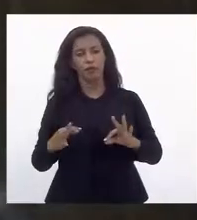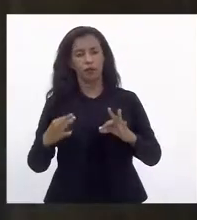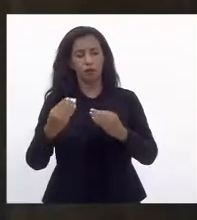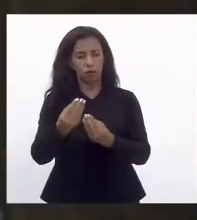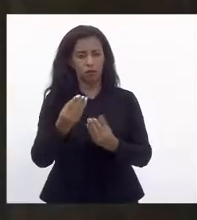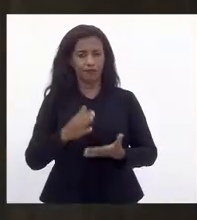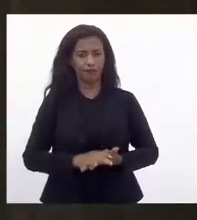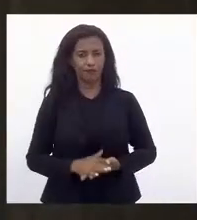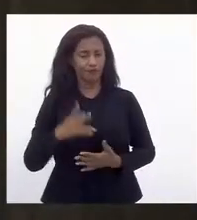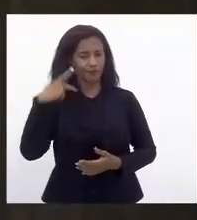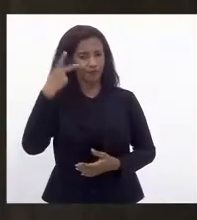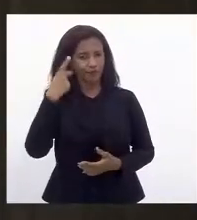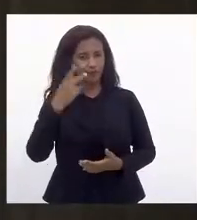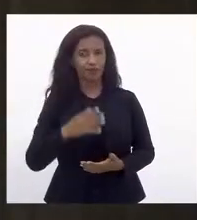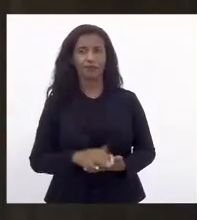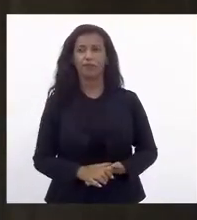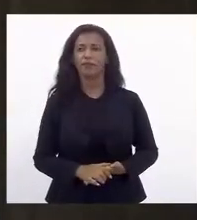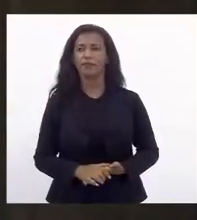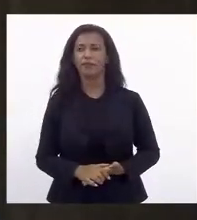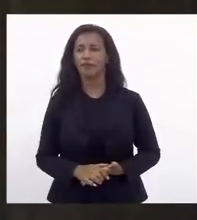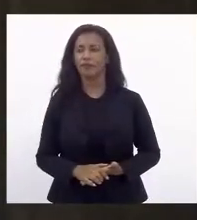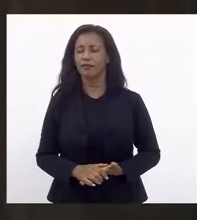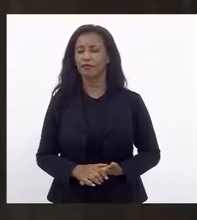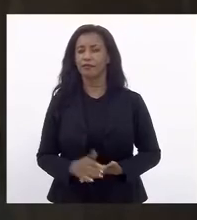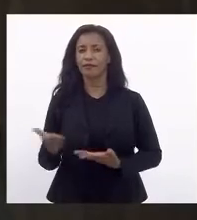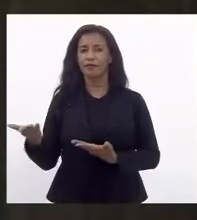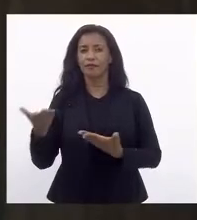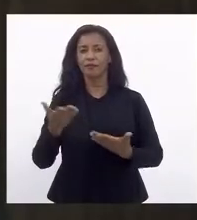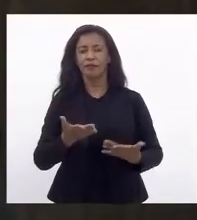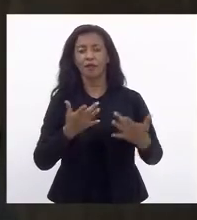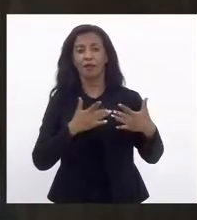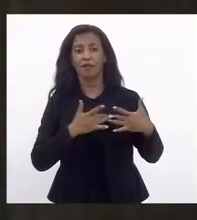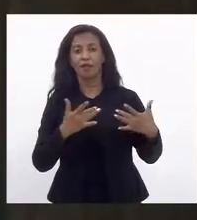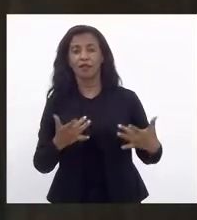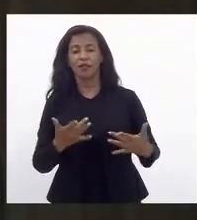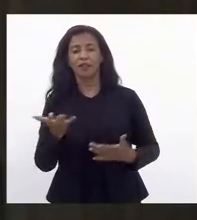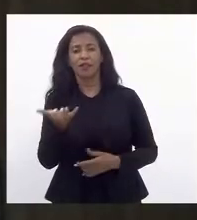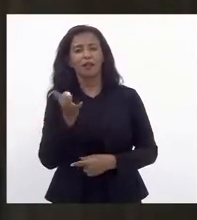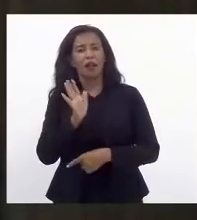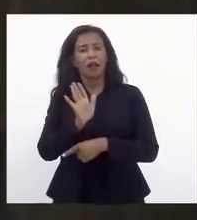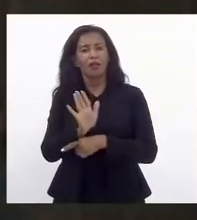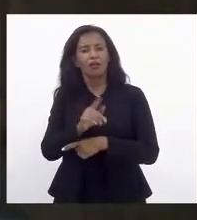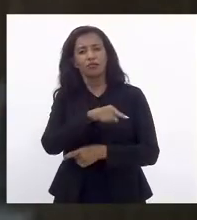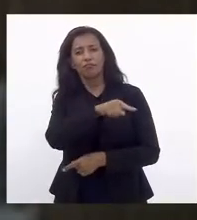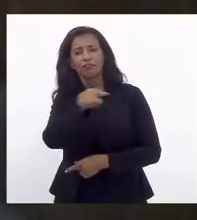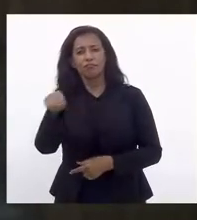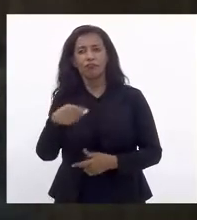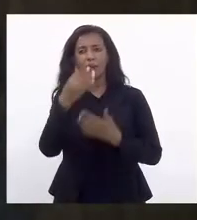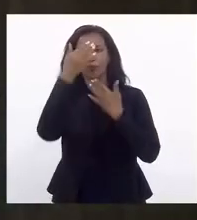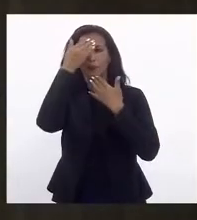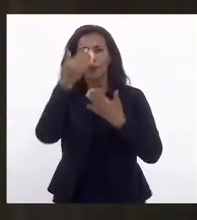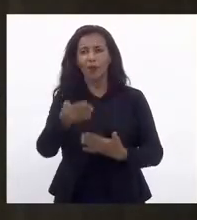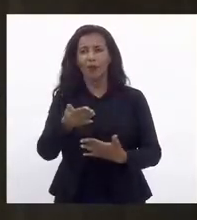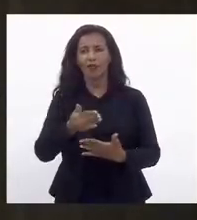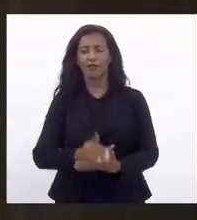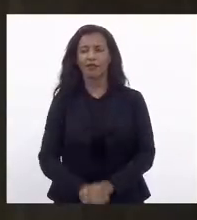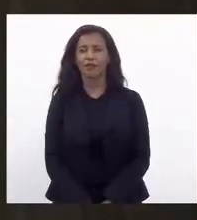os parlamentares que estão sensíveis em querer ajudar vocês. Muito obrigado,